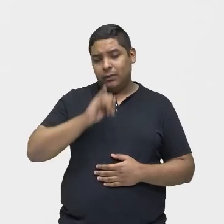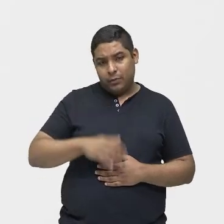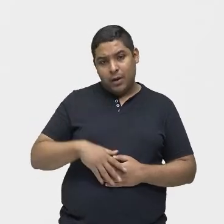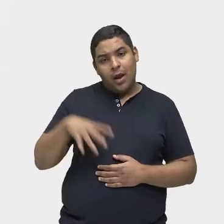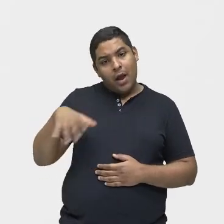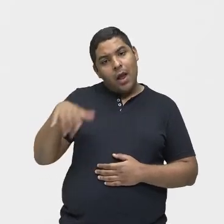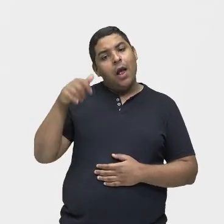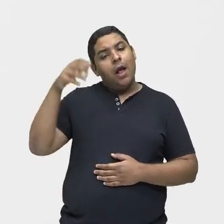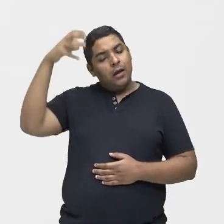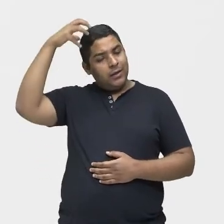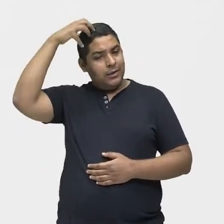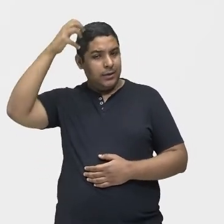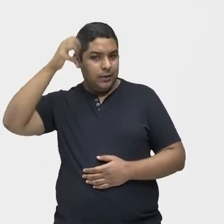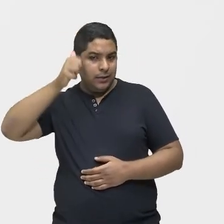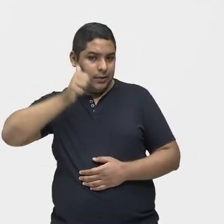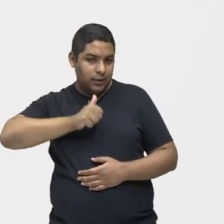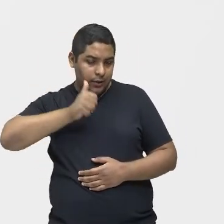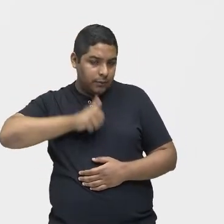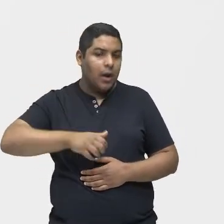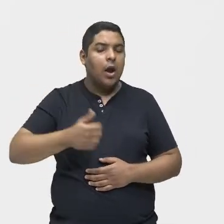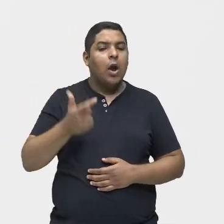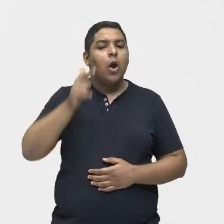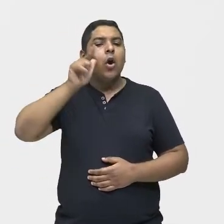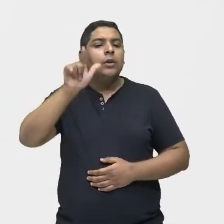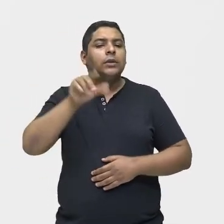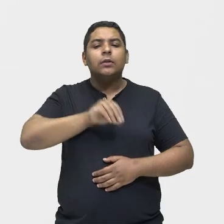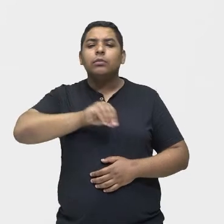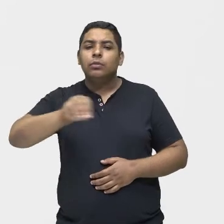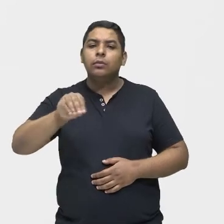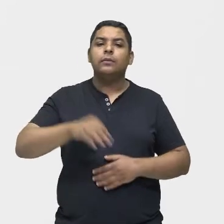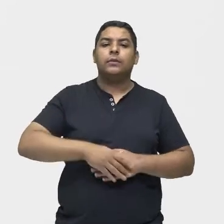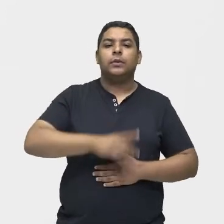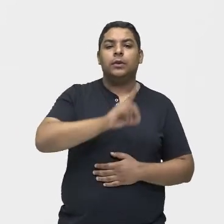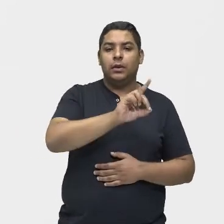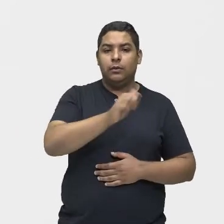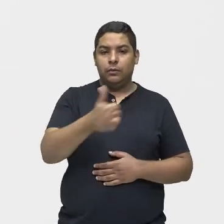bispo branco de casas escuras pode se mover na diagonal